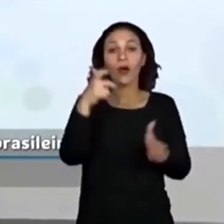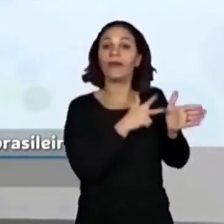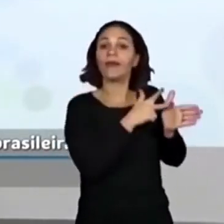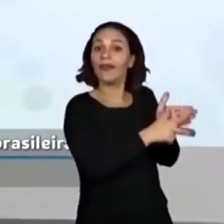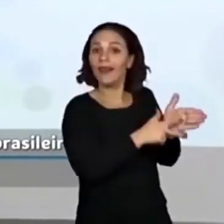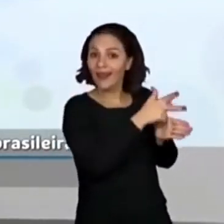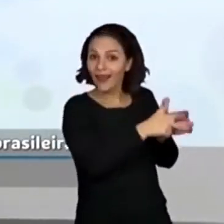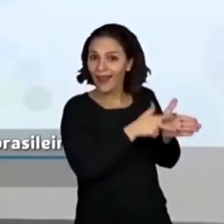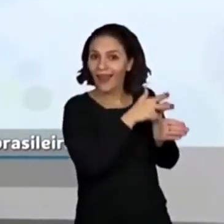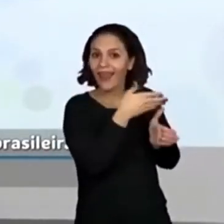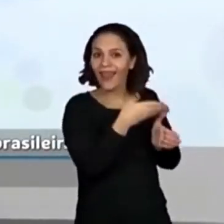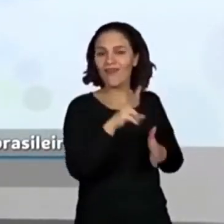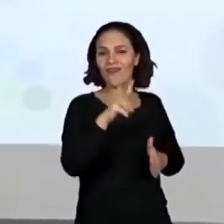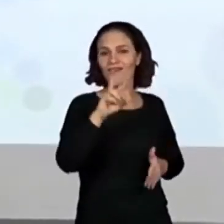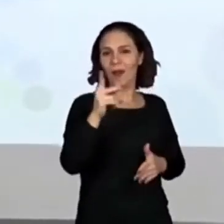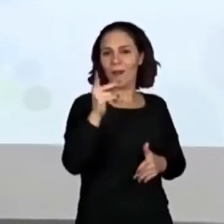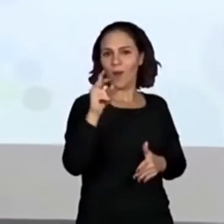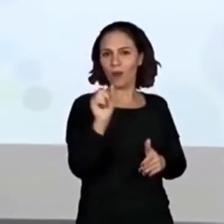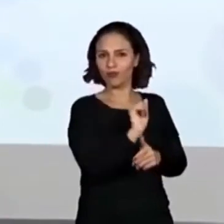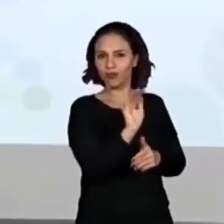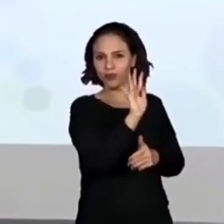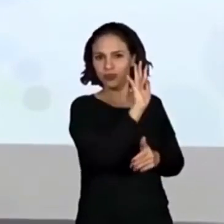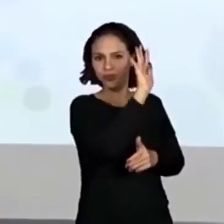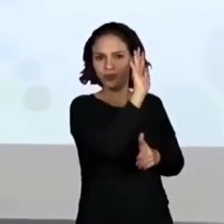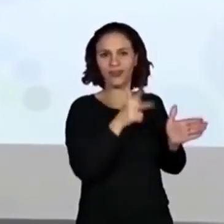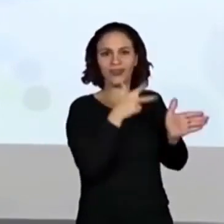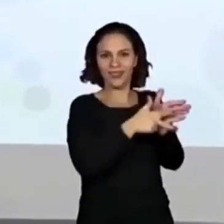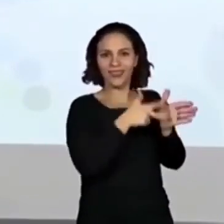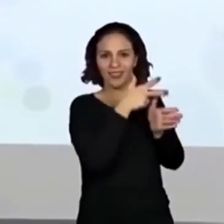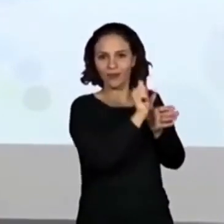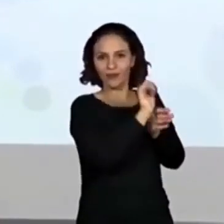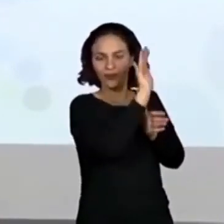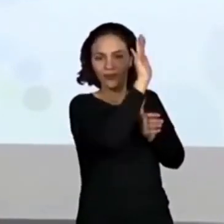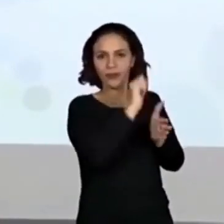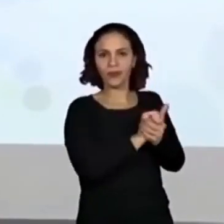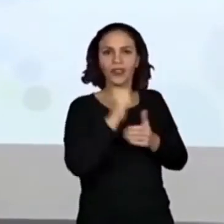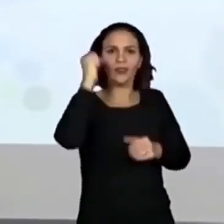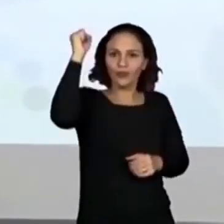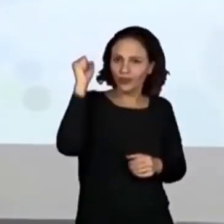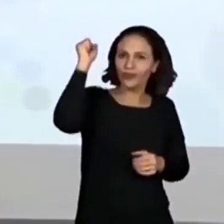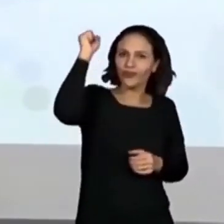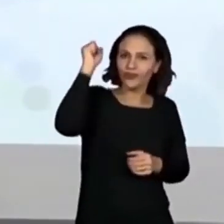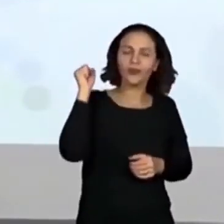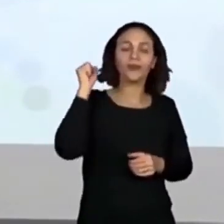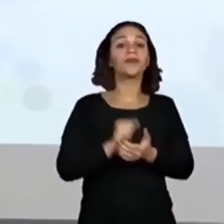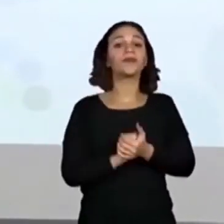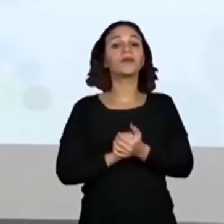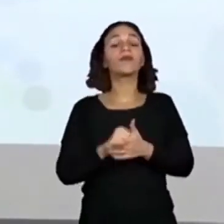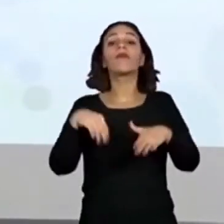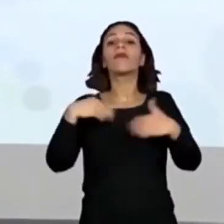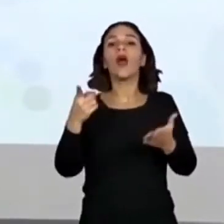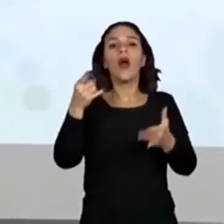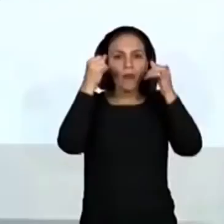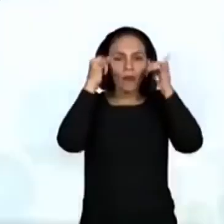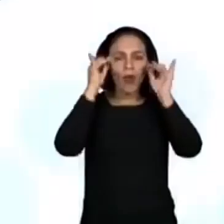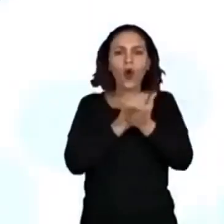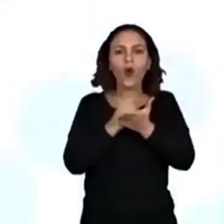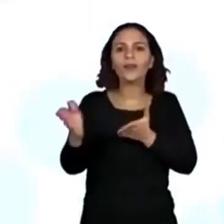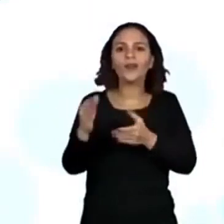né, o trem a vapor, os fazendeiros passaram a investir em linhas